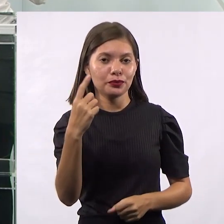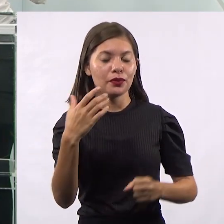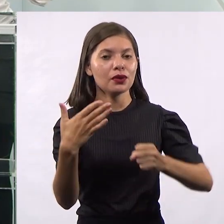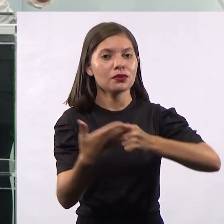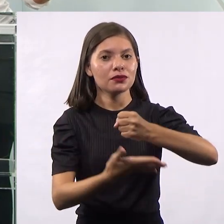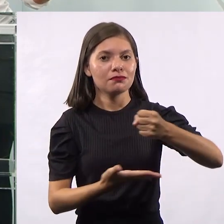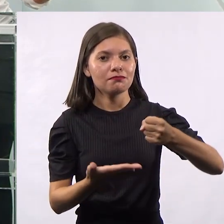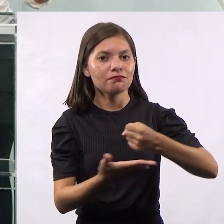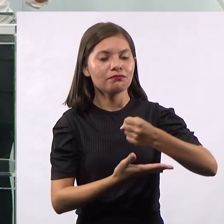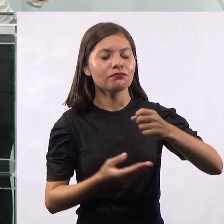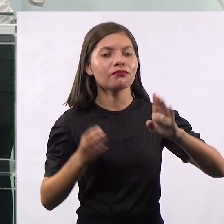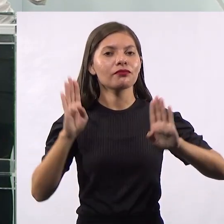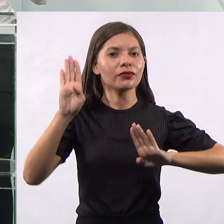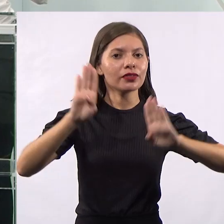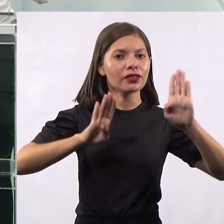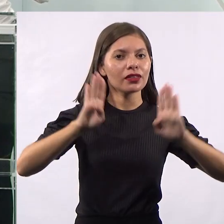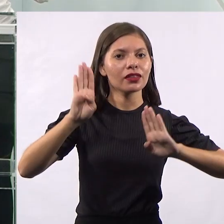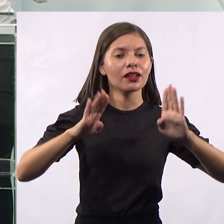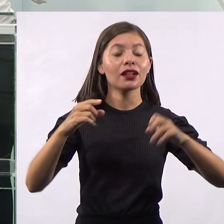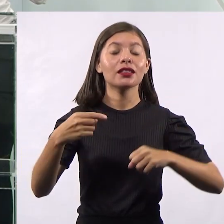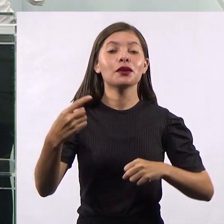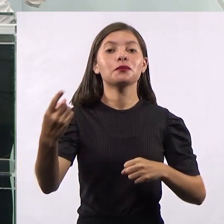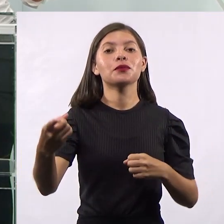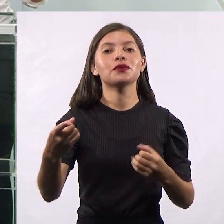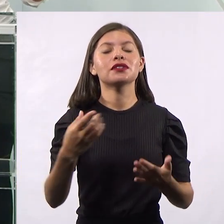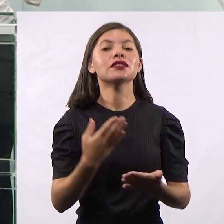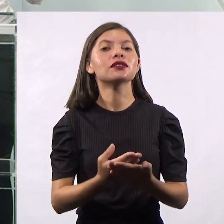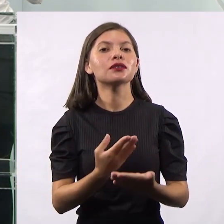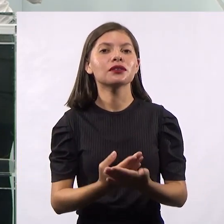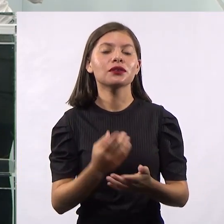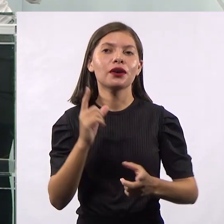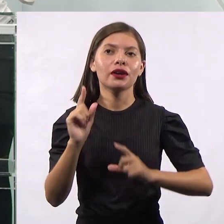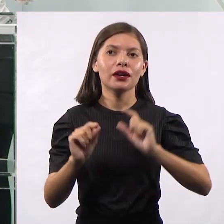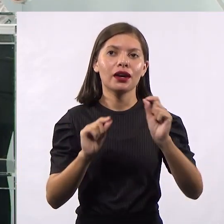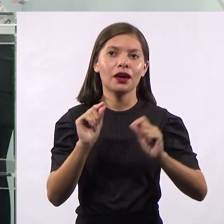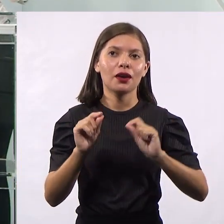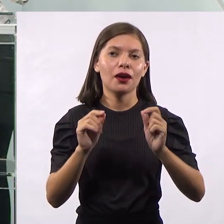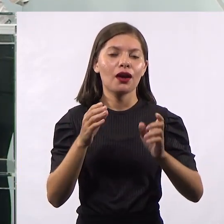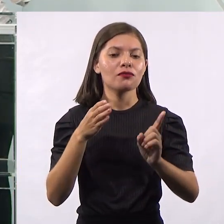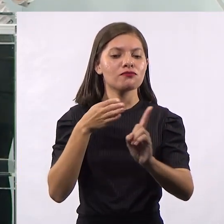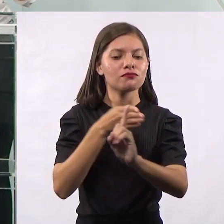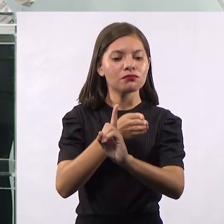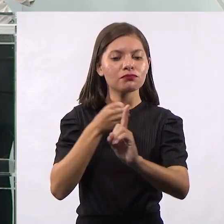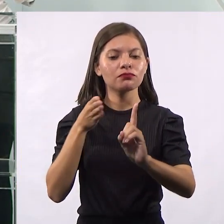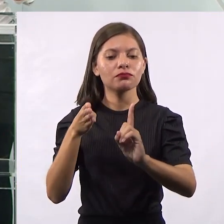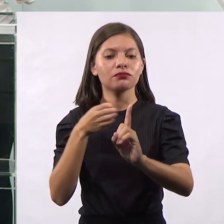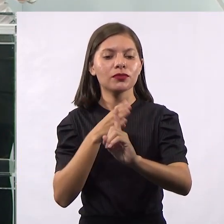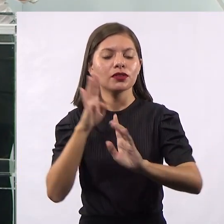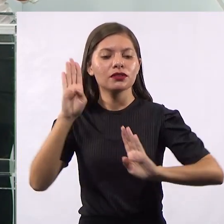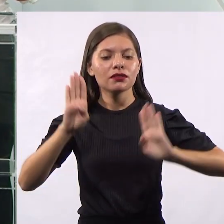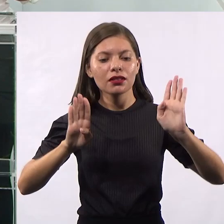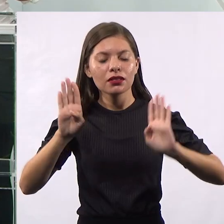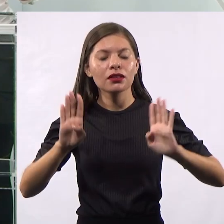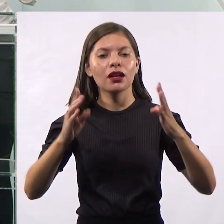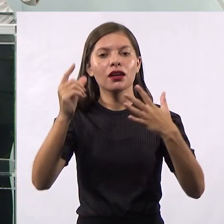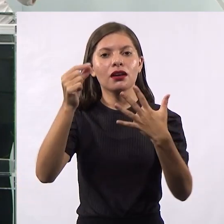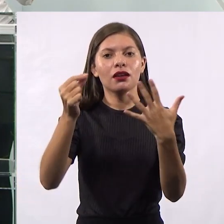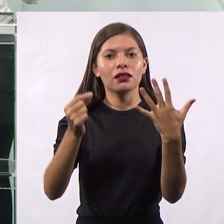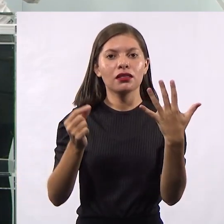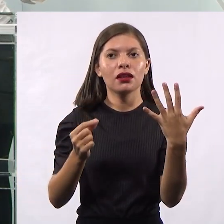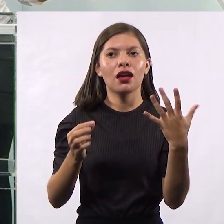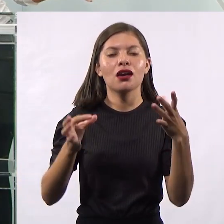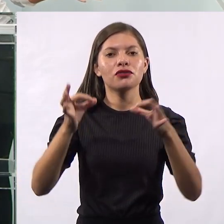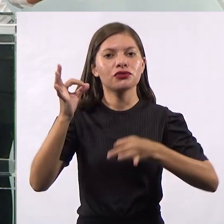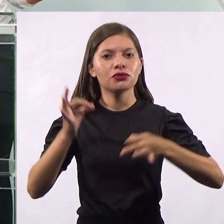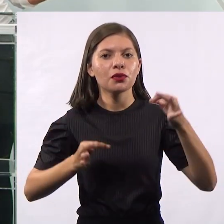os princípios da licitação. Depois a gente estudou as modalidades licitatórias, os critérios de julgamento,